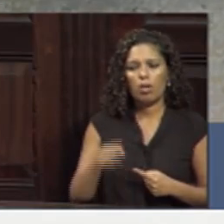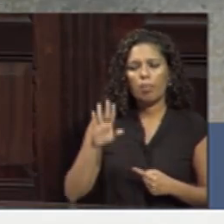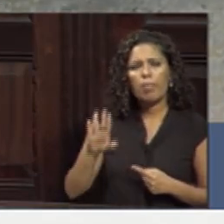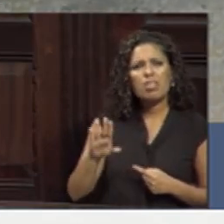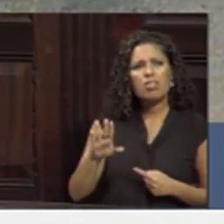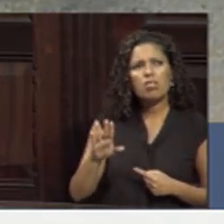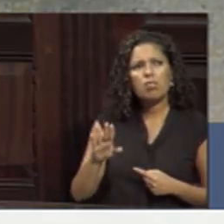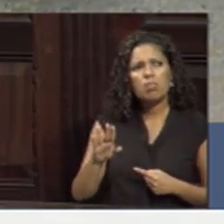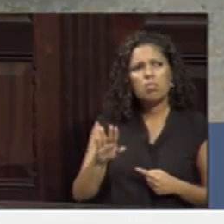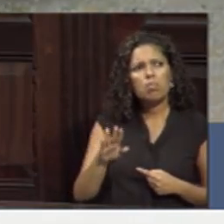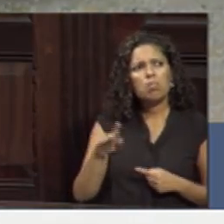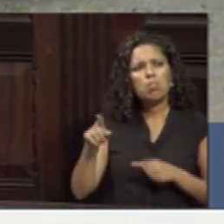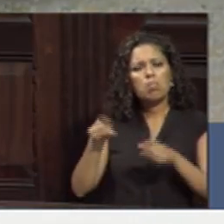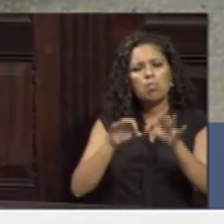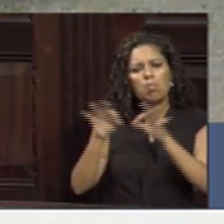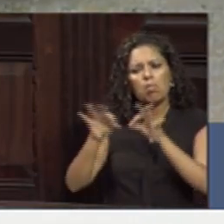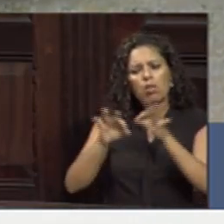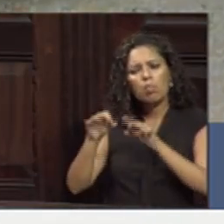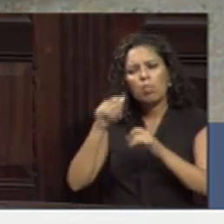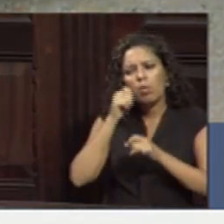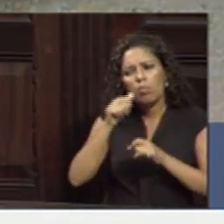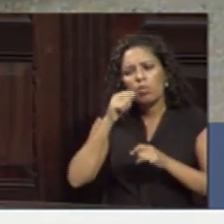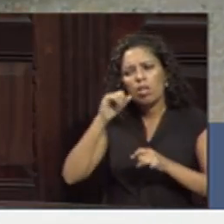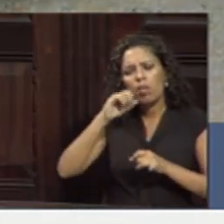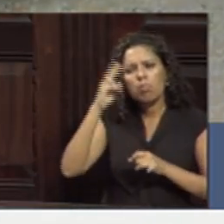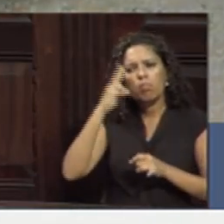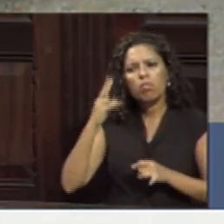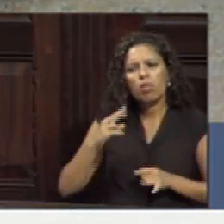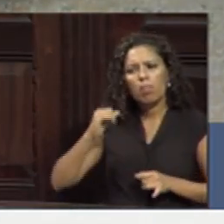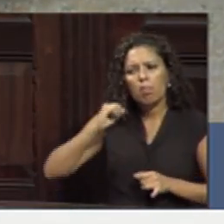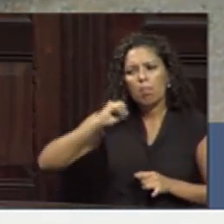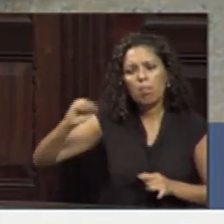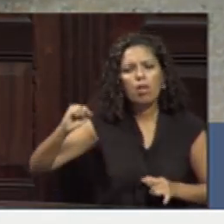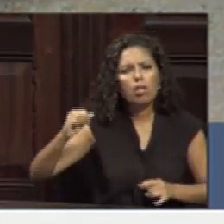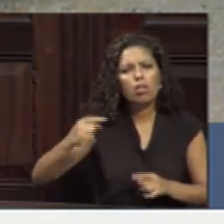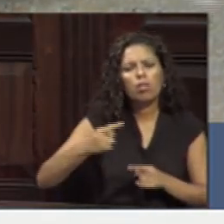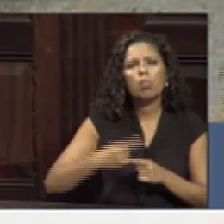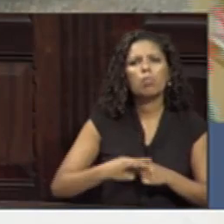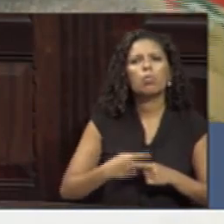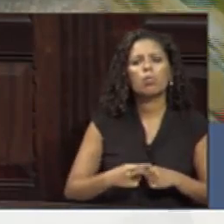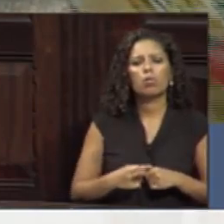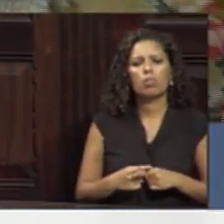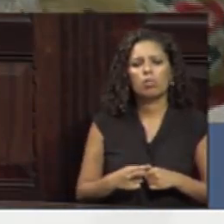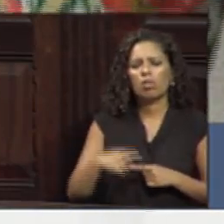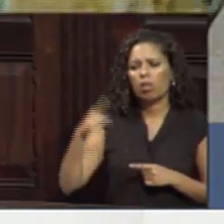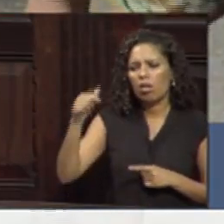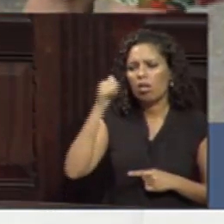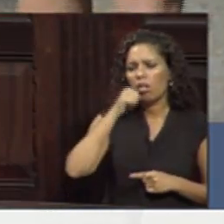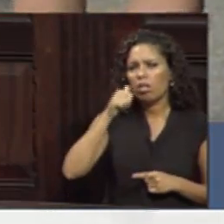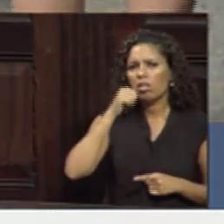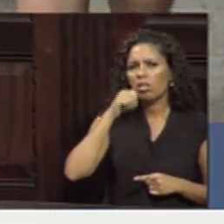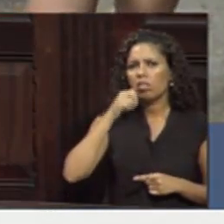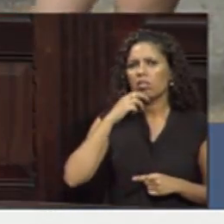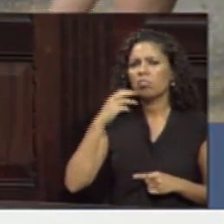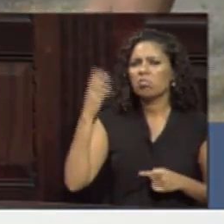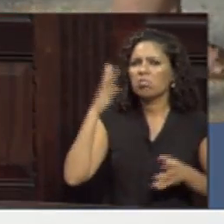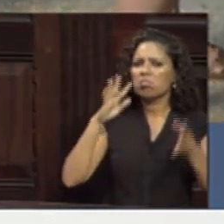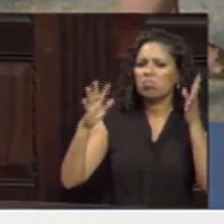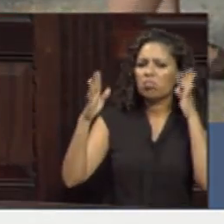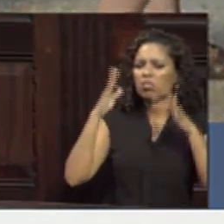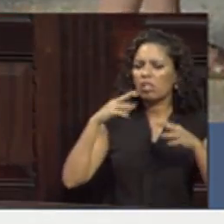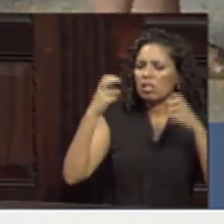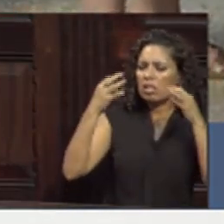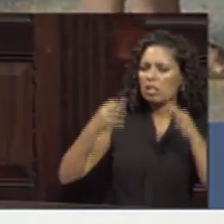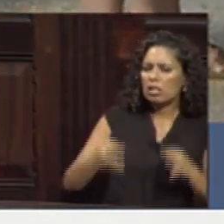Marielle? Uma mulher vibrante. Eu encontrava a Marielle no Circo Voador, na Fundição Progresso, nas